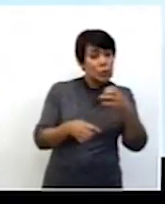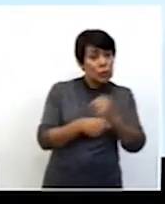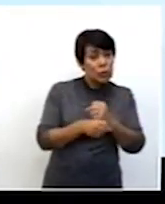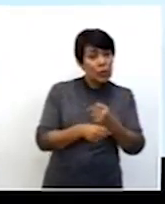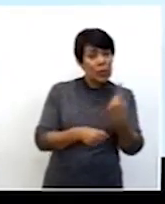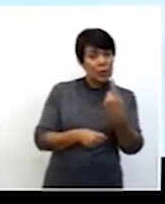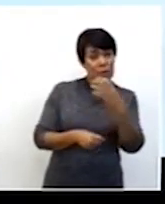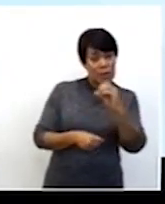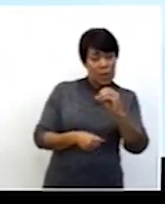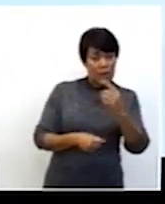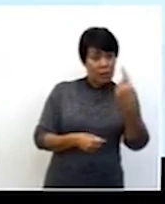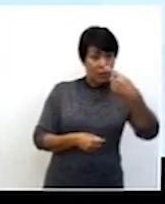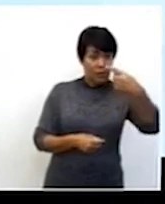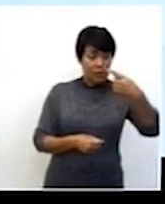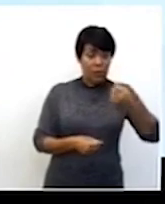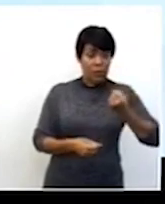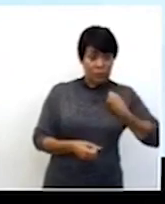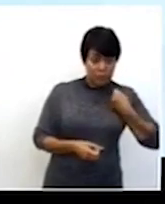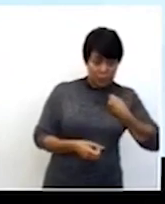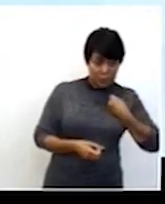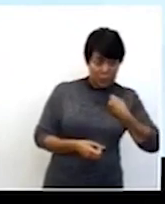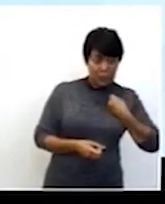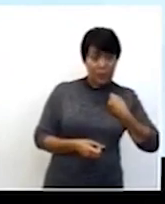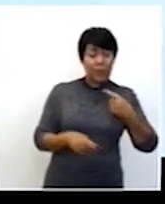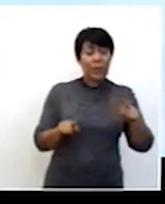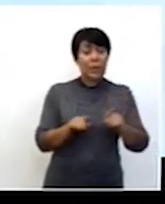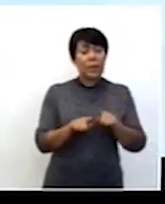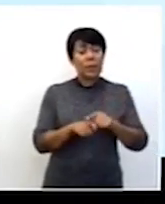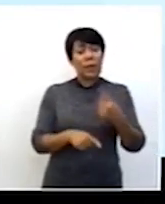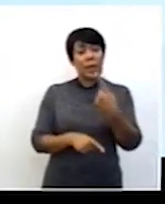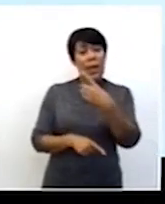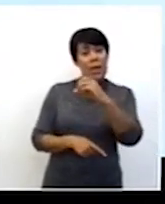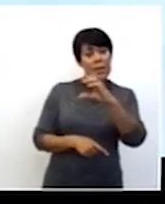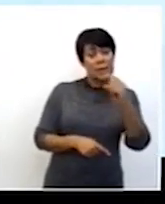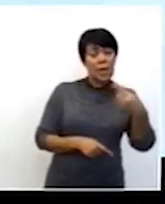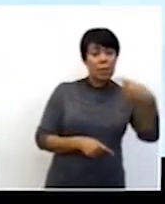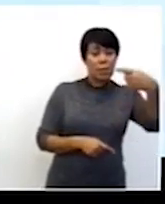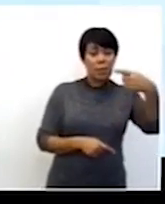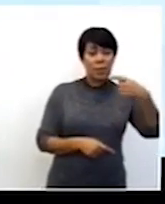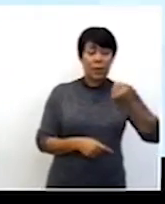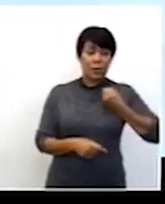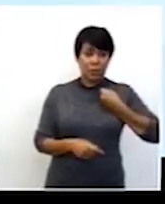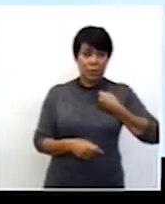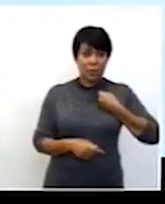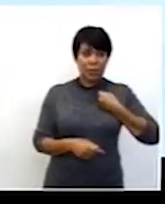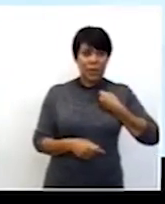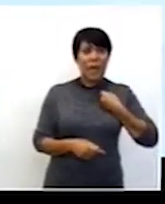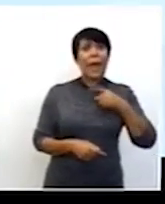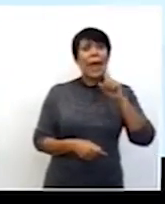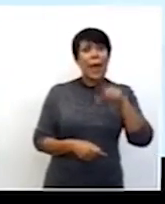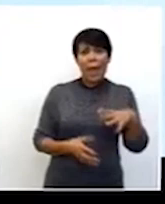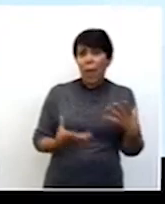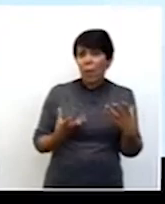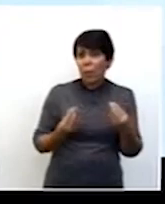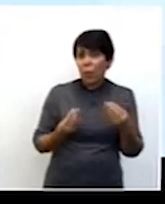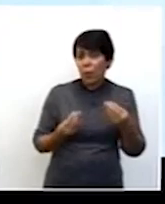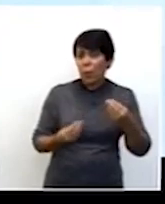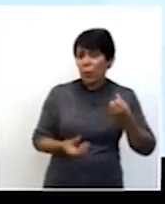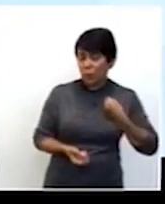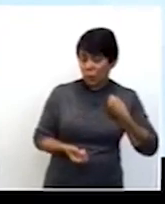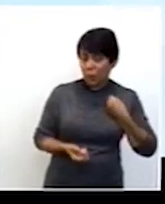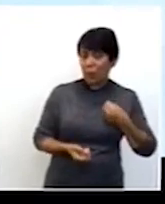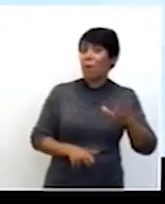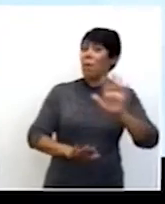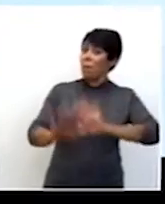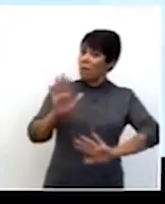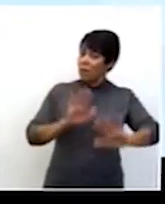10 primeiros termos e a soma dos 100 primeiros termos. 100 primeiros termos é muito termo, né? Então, tomem